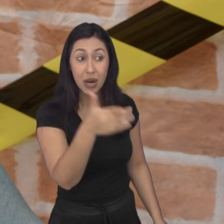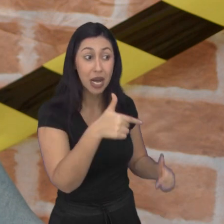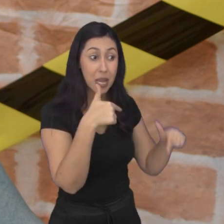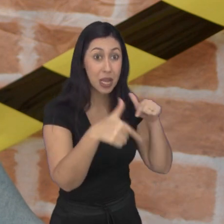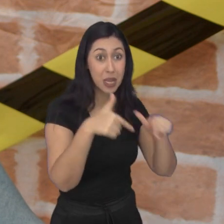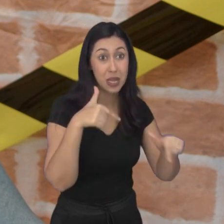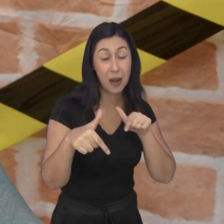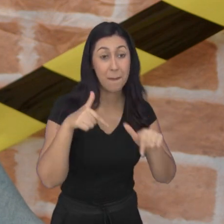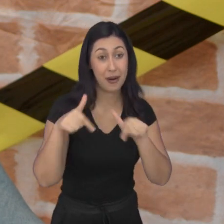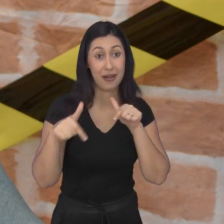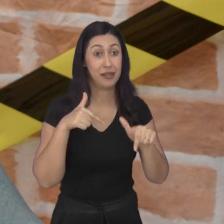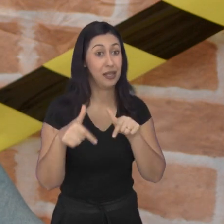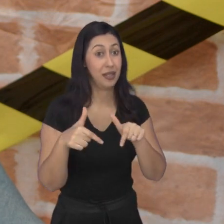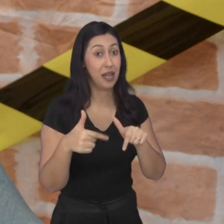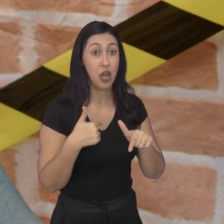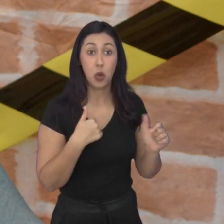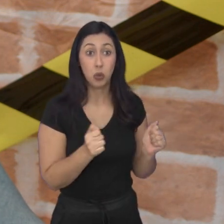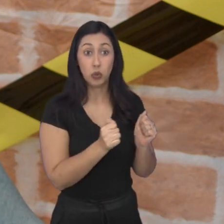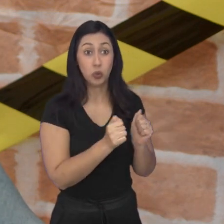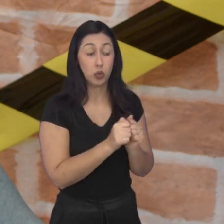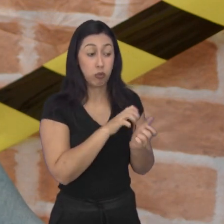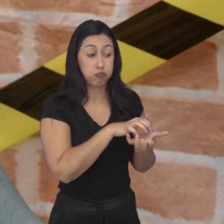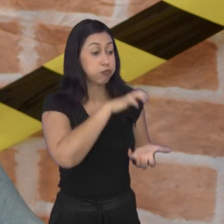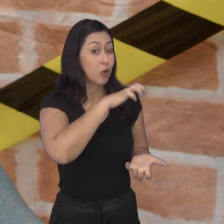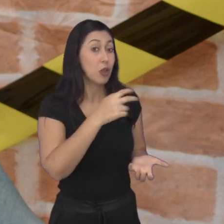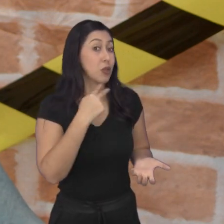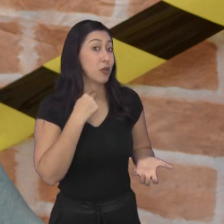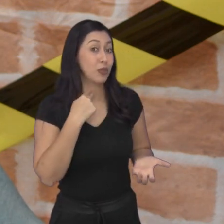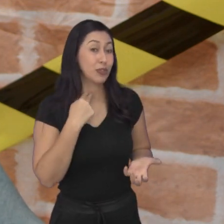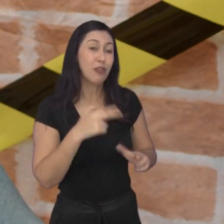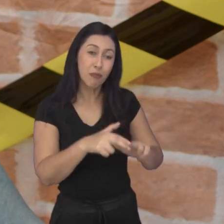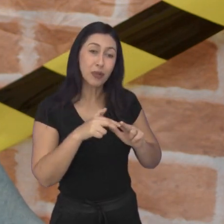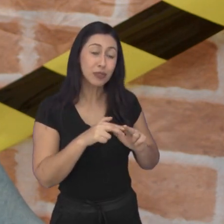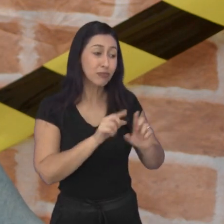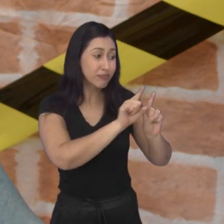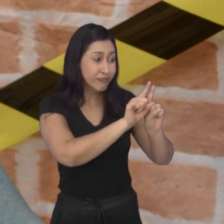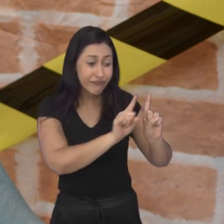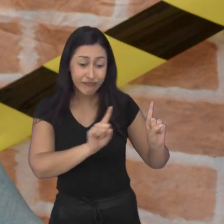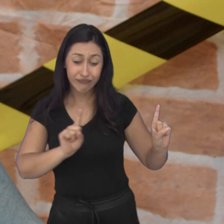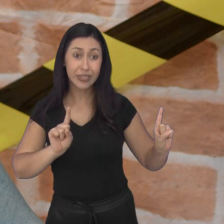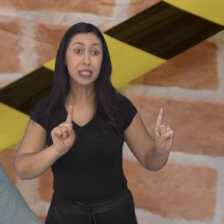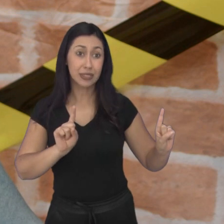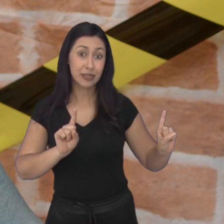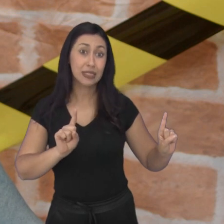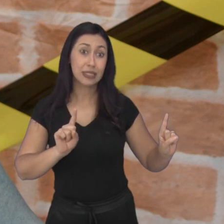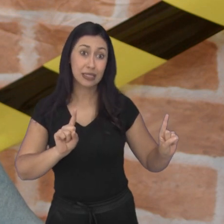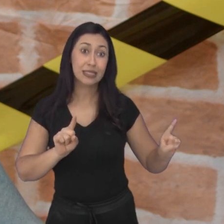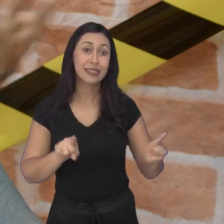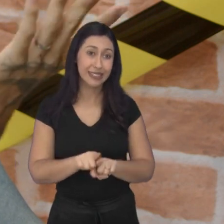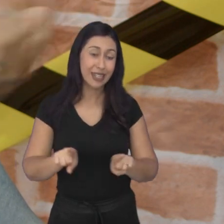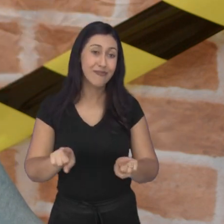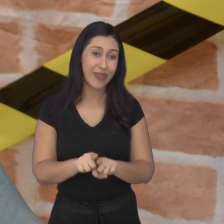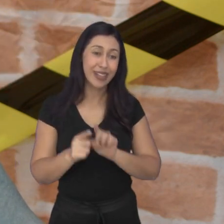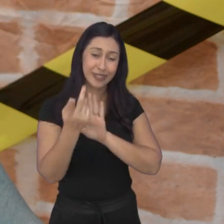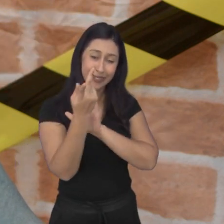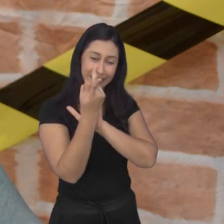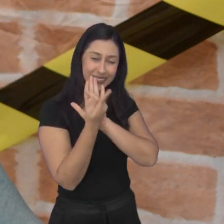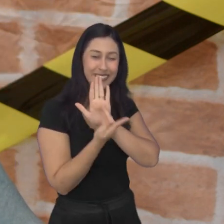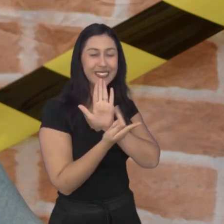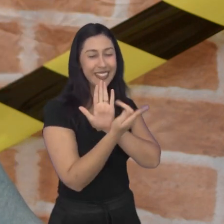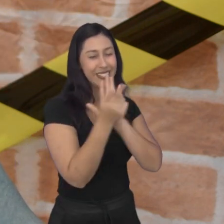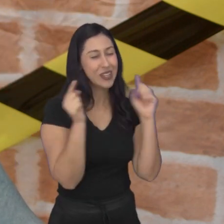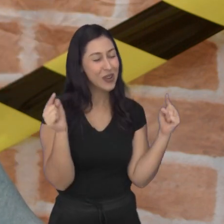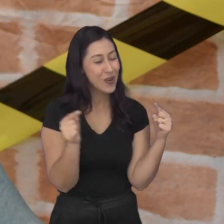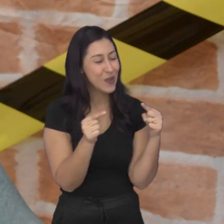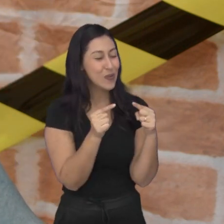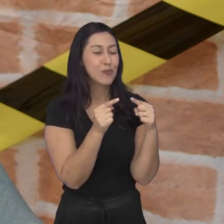porque eu trabalhava de mudança, não podia ficar com pessoas idosas. Então, a gente não podia mais morar juntos. Então, isso se aplicou muito bem nesse